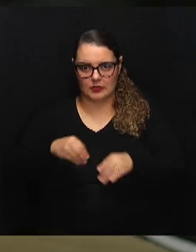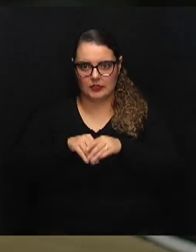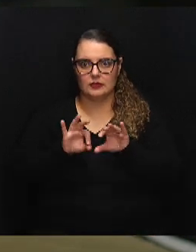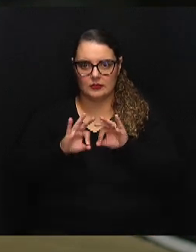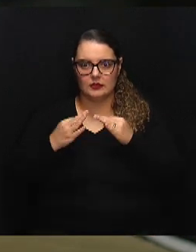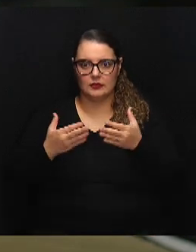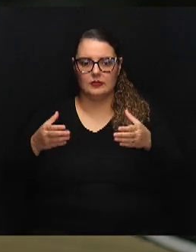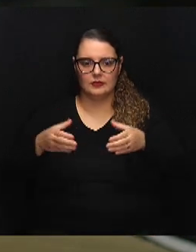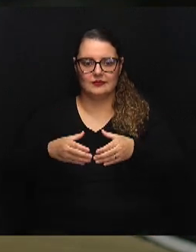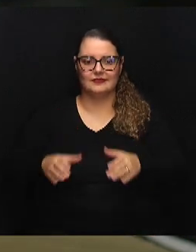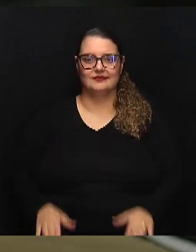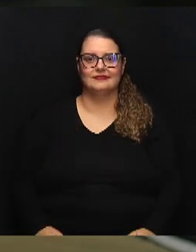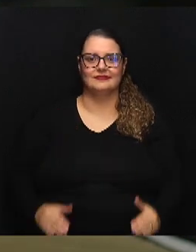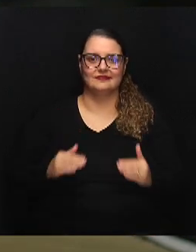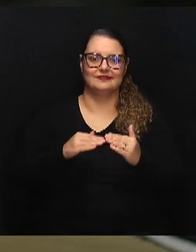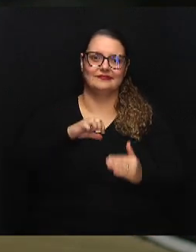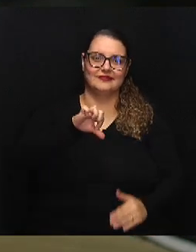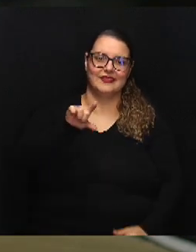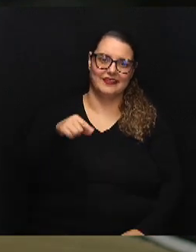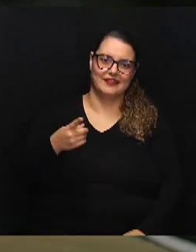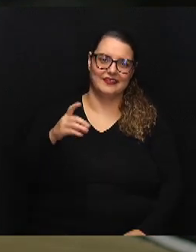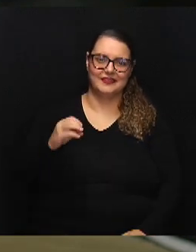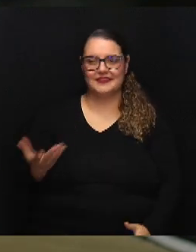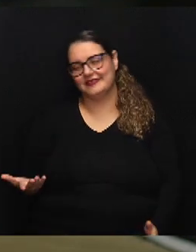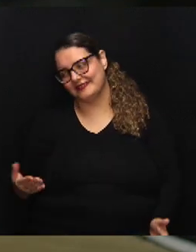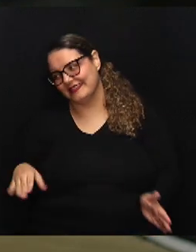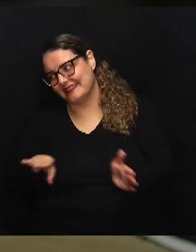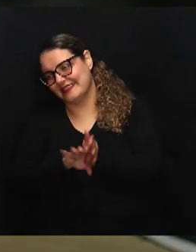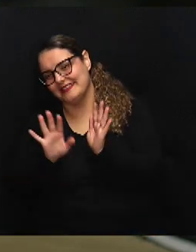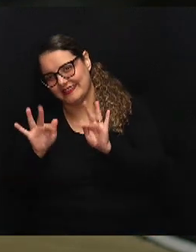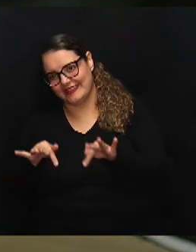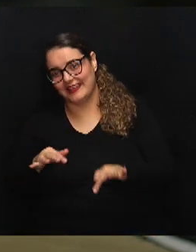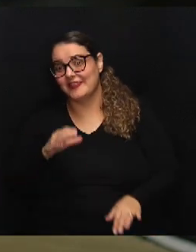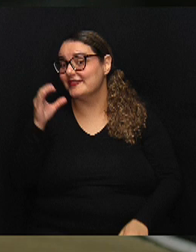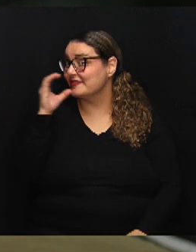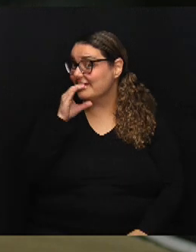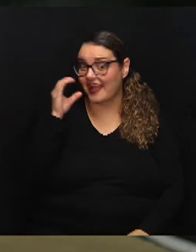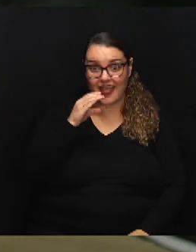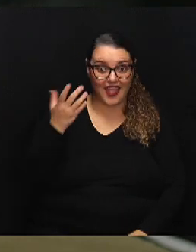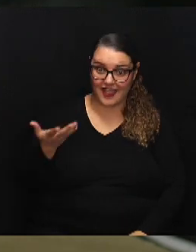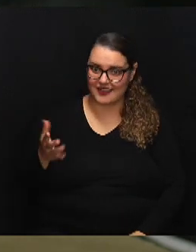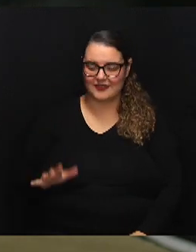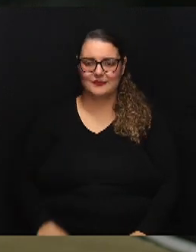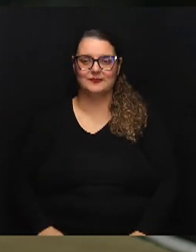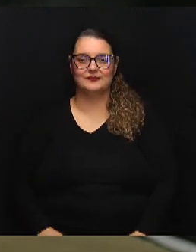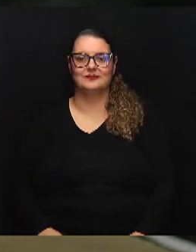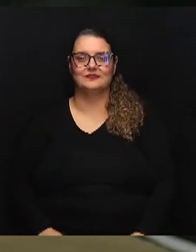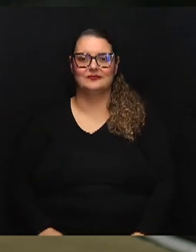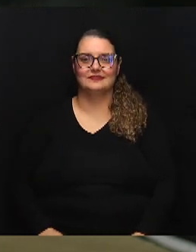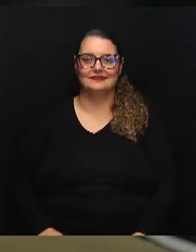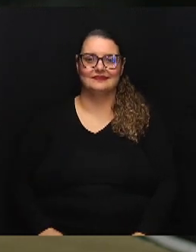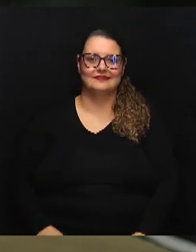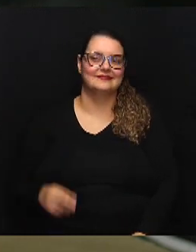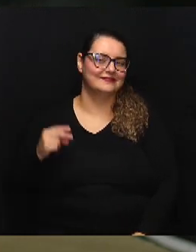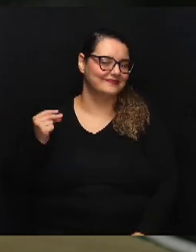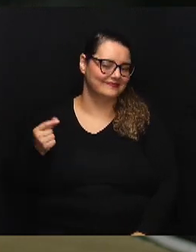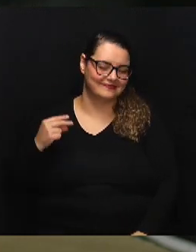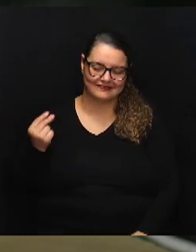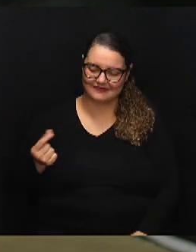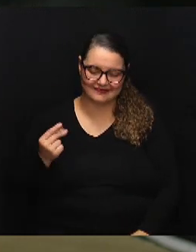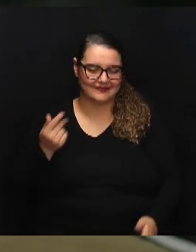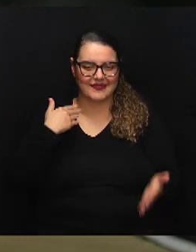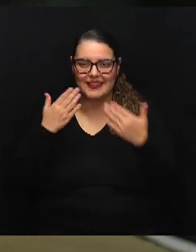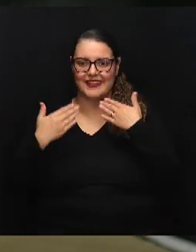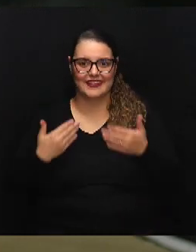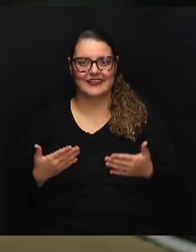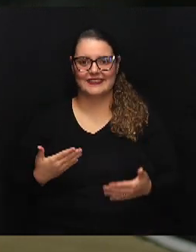combinado? 9h10, bom, tá chegando ao fim, passou muito rápido. Eu queria ficar muito mais conversando aqui, nosso bate-papo